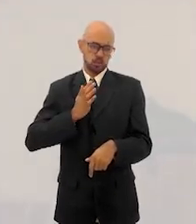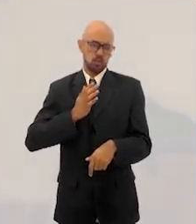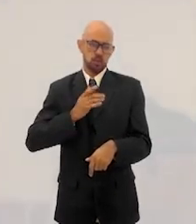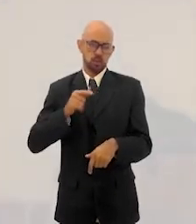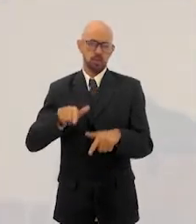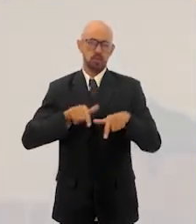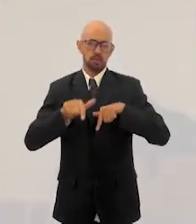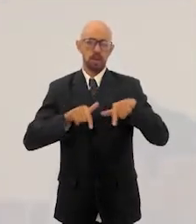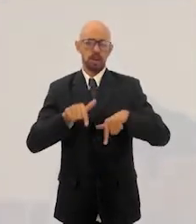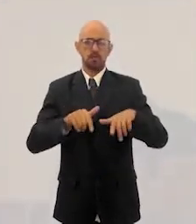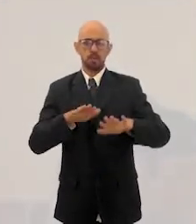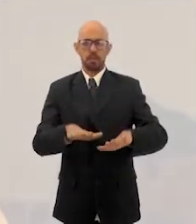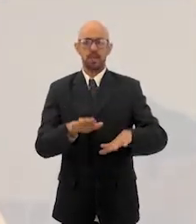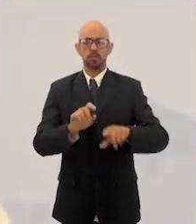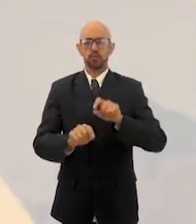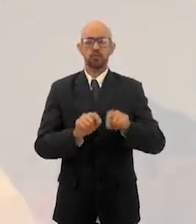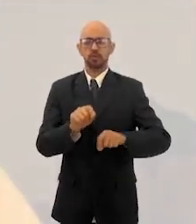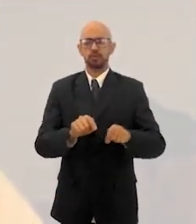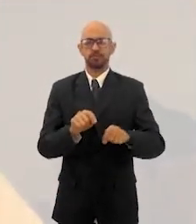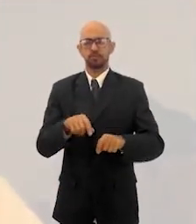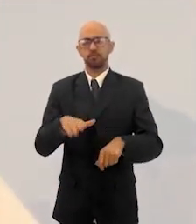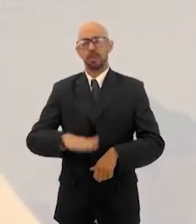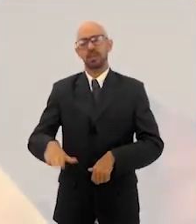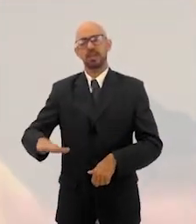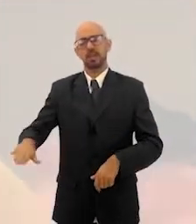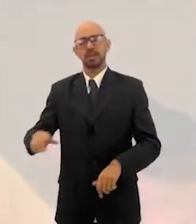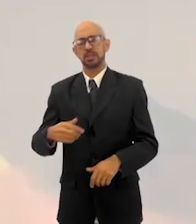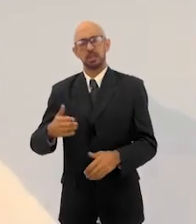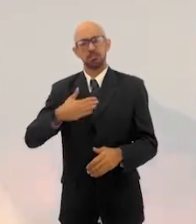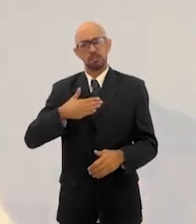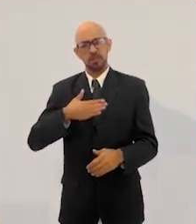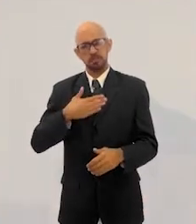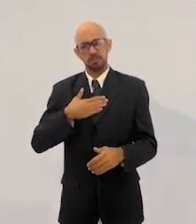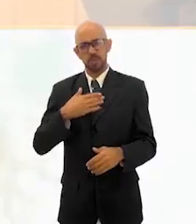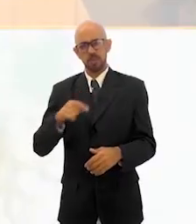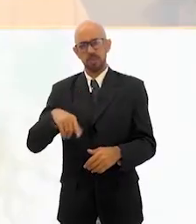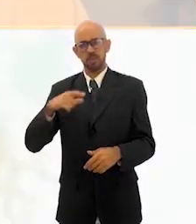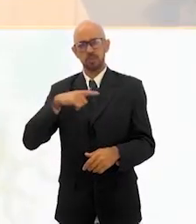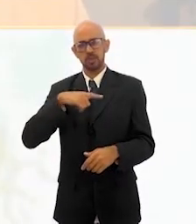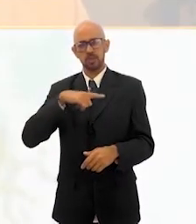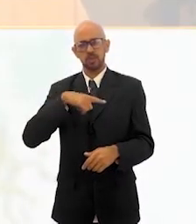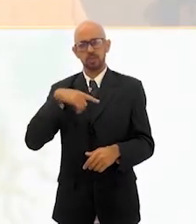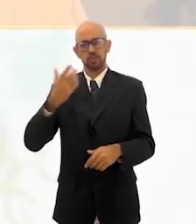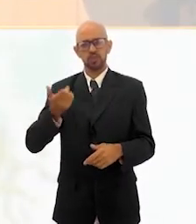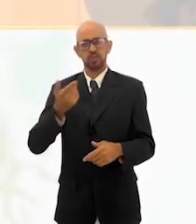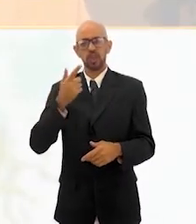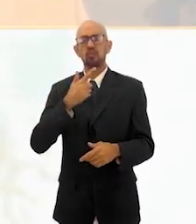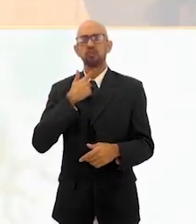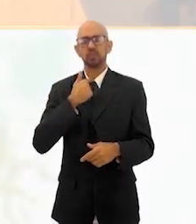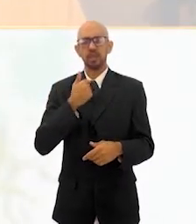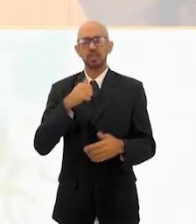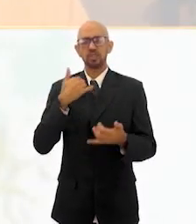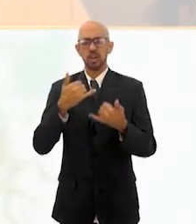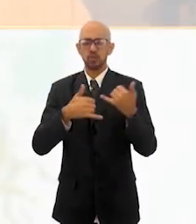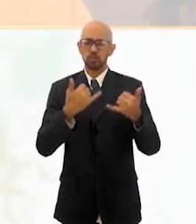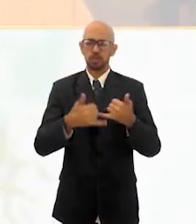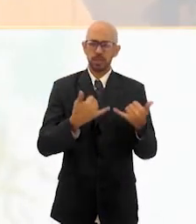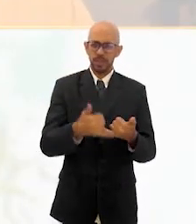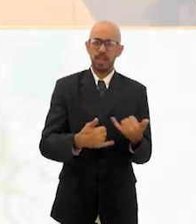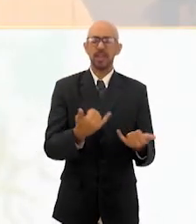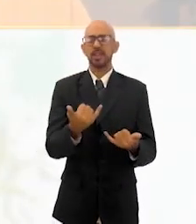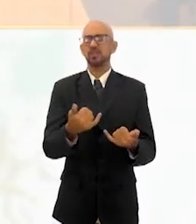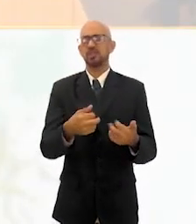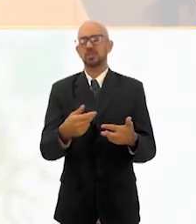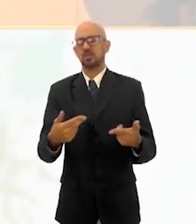trabalhadora, mas como eu falei, com a criança, o que me supria era o que eu tinha em volta, era o externo. Na verdade, os brinquedos ou